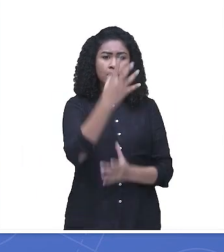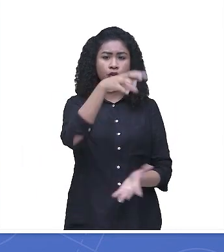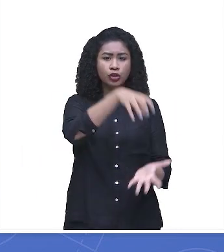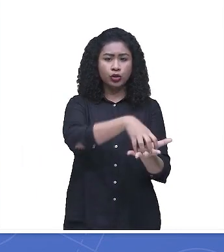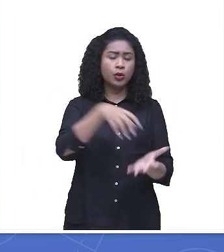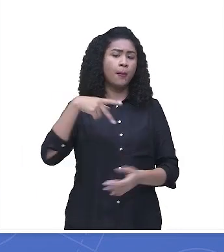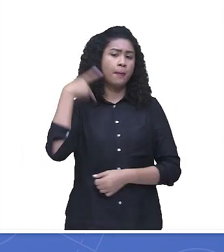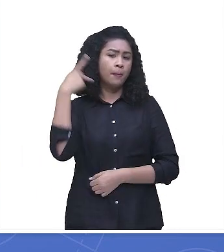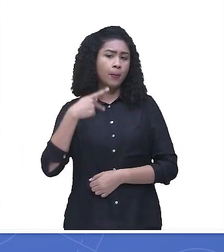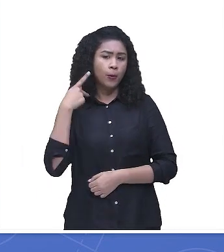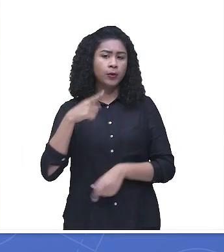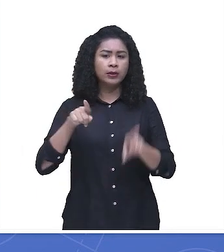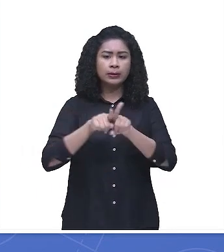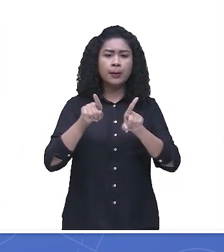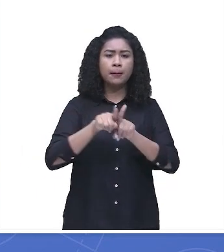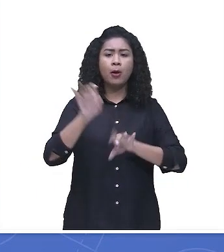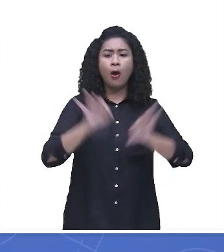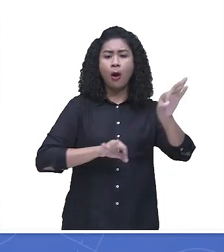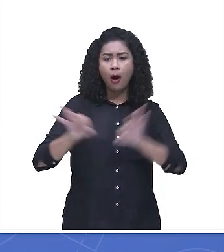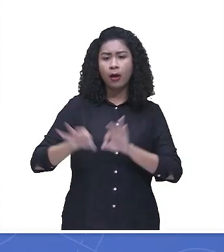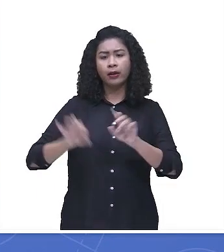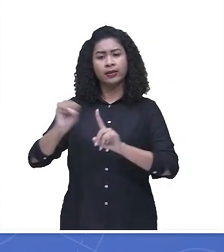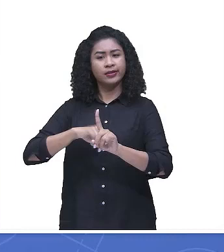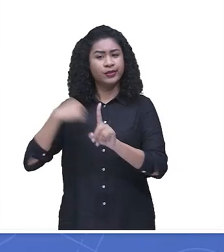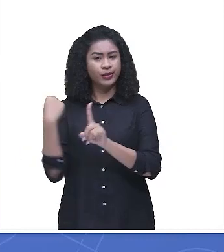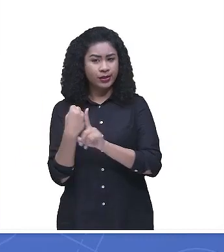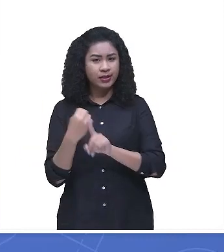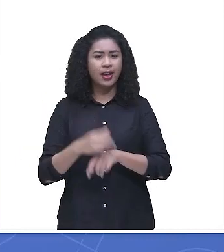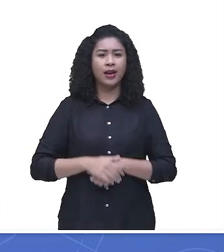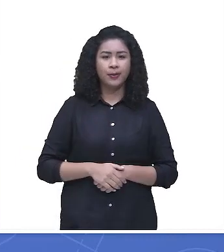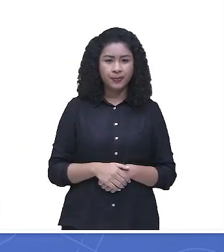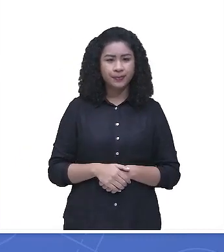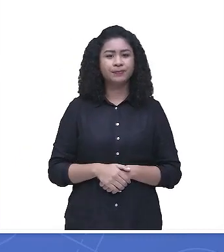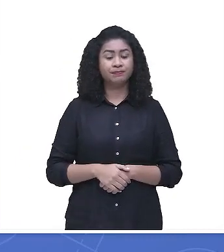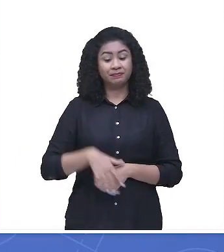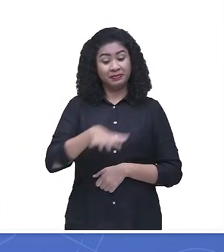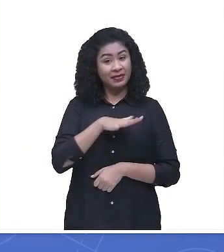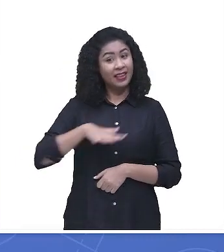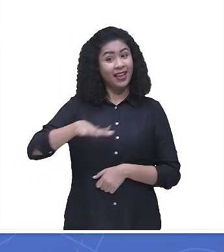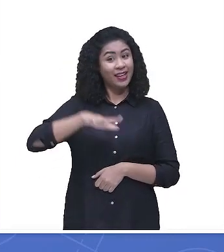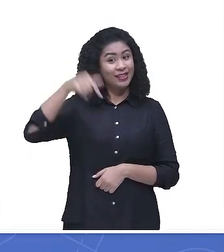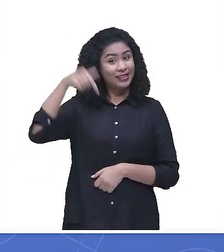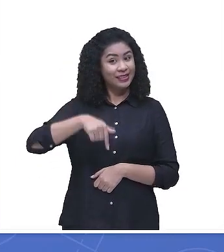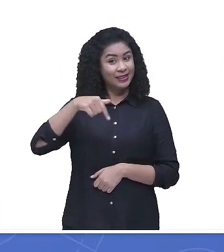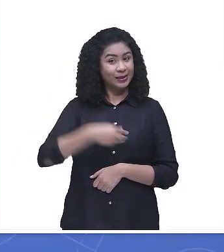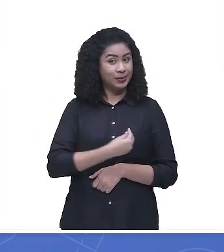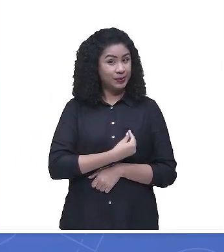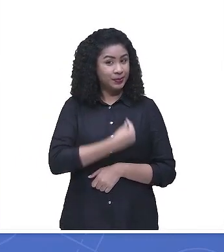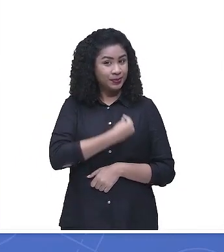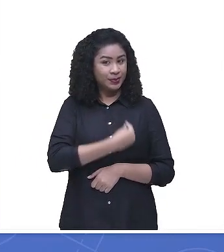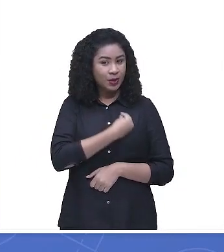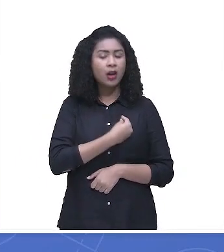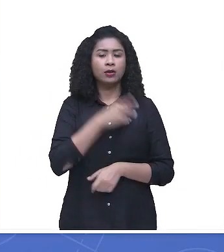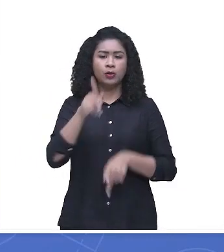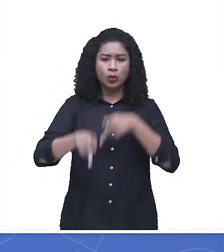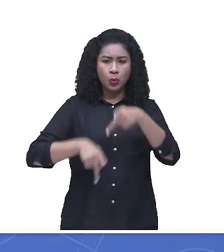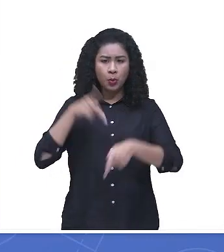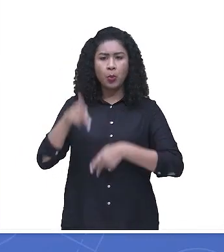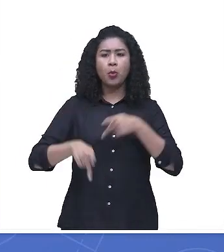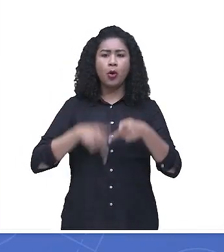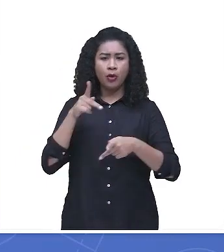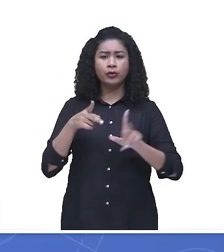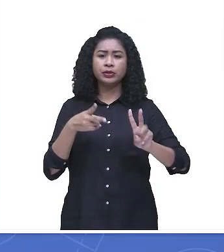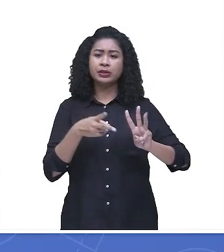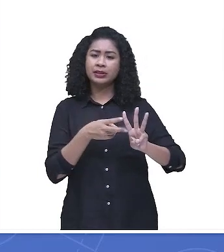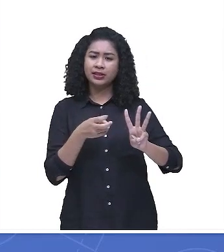e diferenciações sociais. Na nossa região é bem parecido, né? Os nossos povos indígenas vão se adaptar